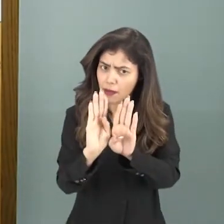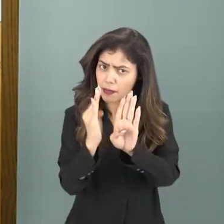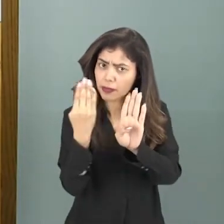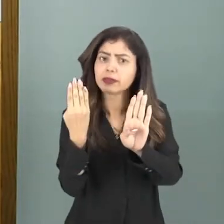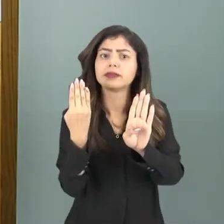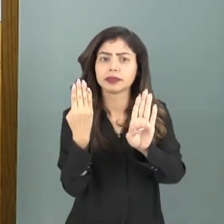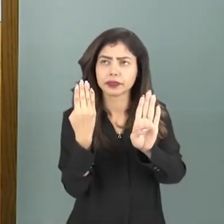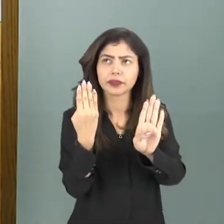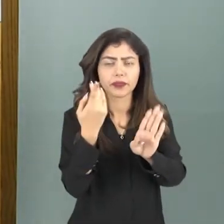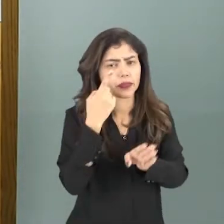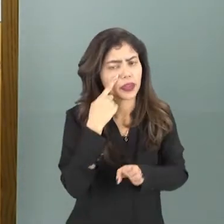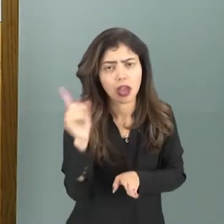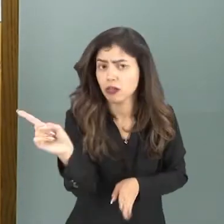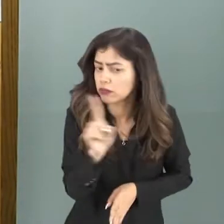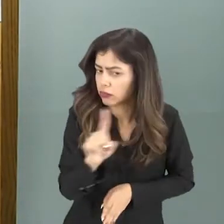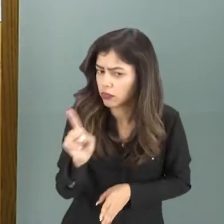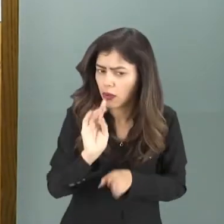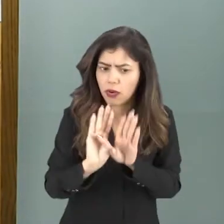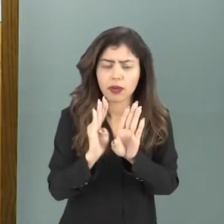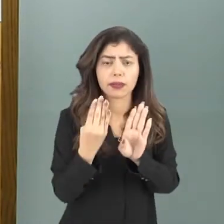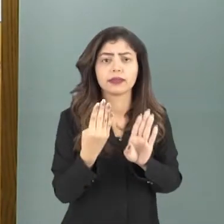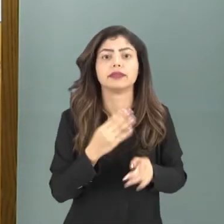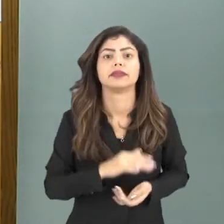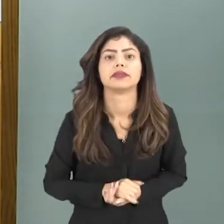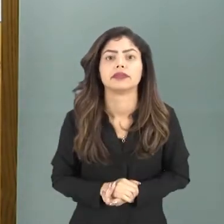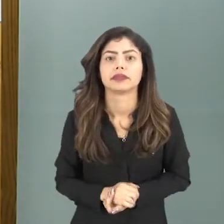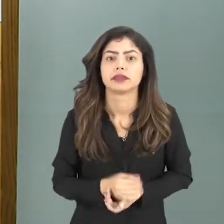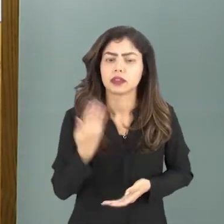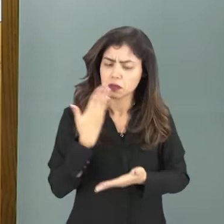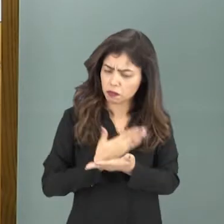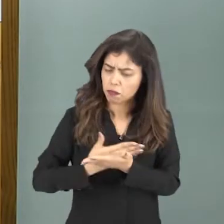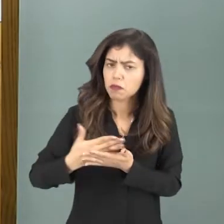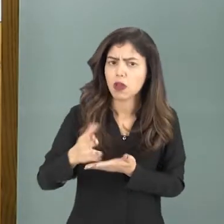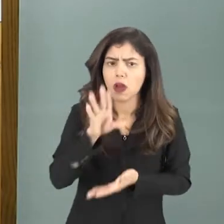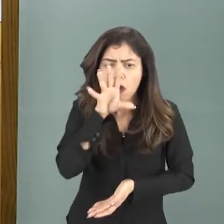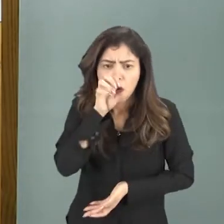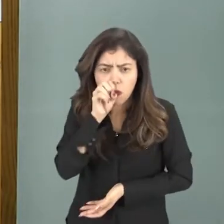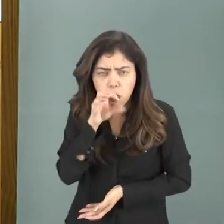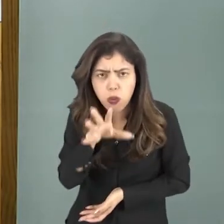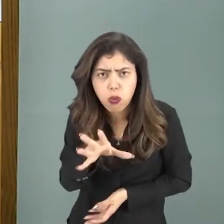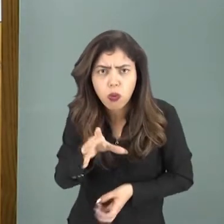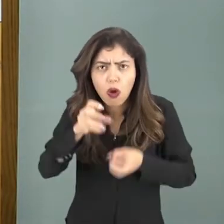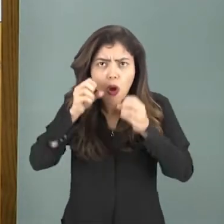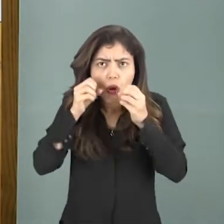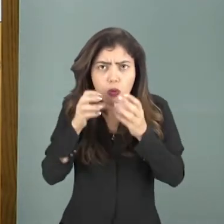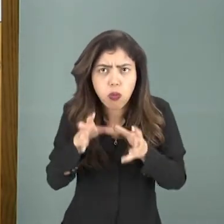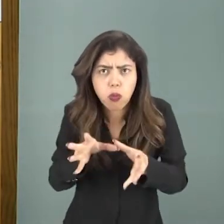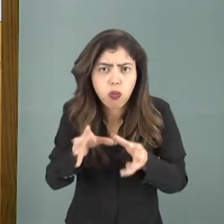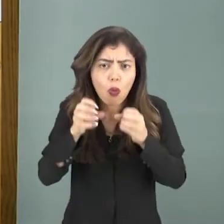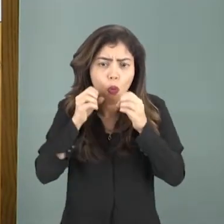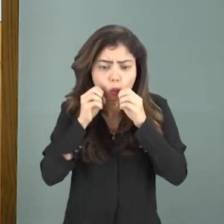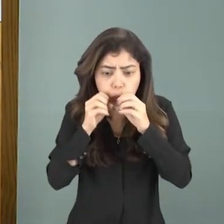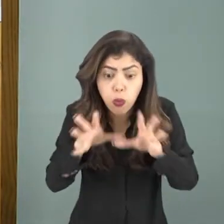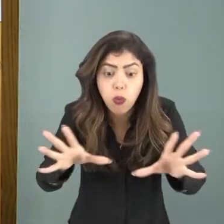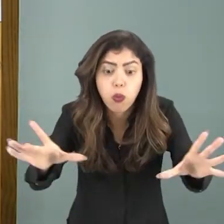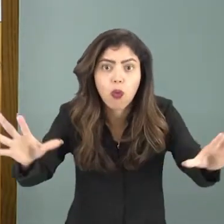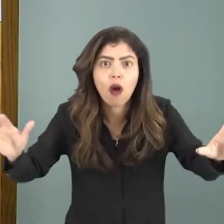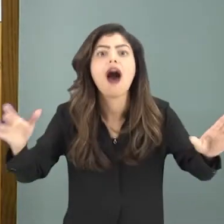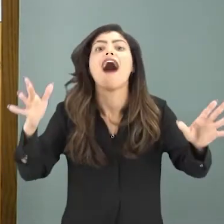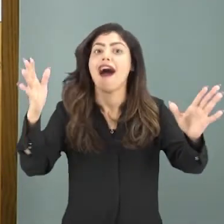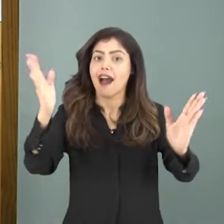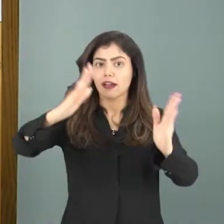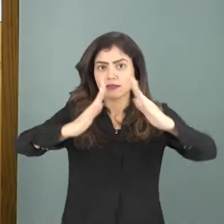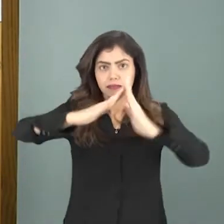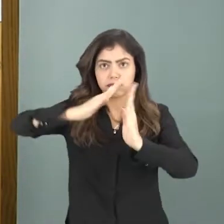a porta. O porquinho não abriu a porta. Ele começou a soprar. Soprou, soprou